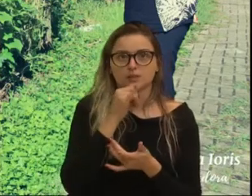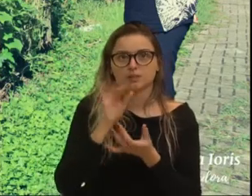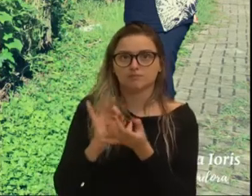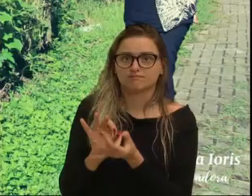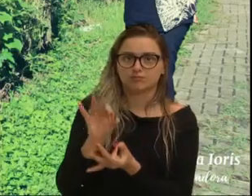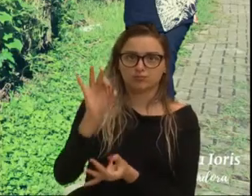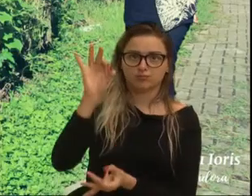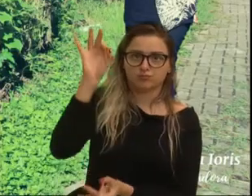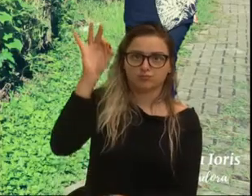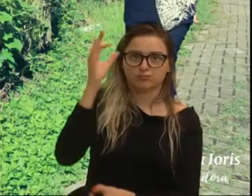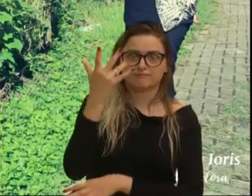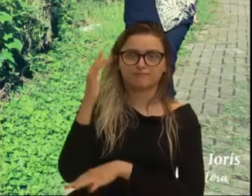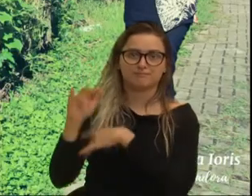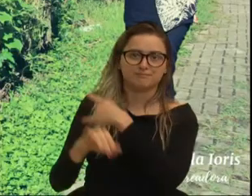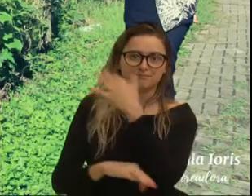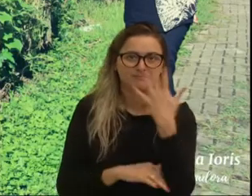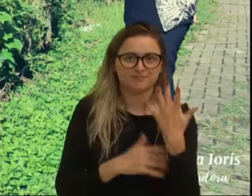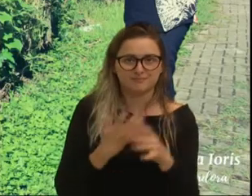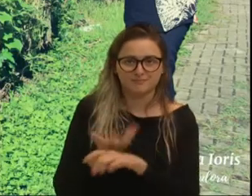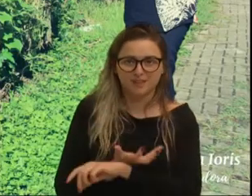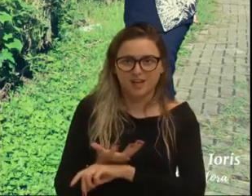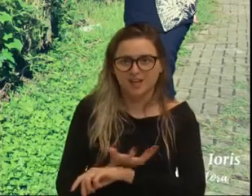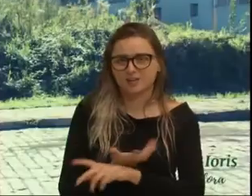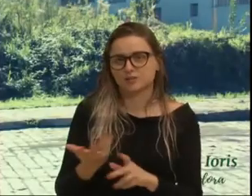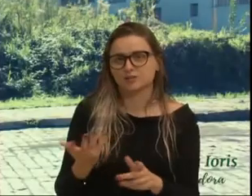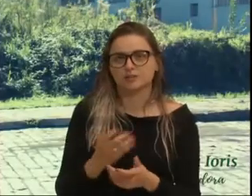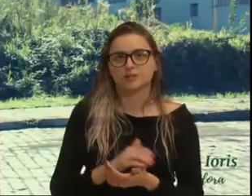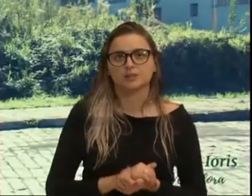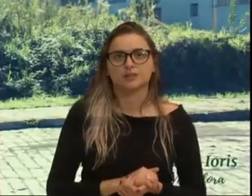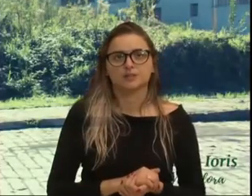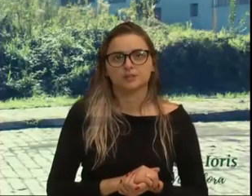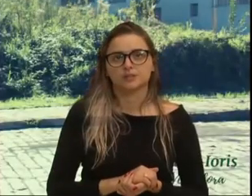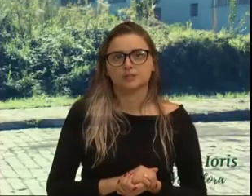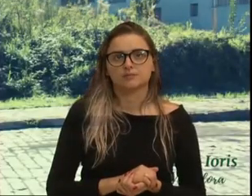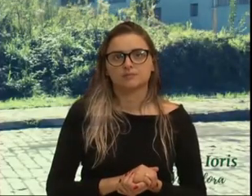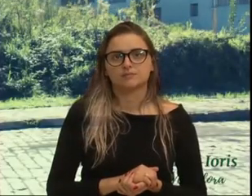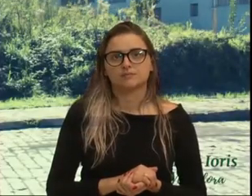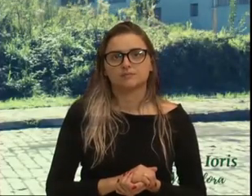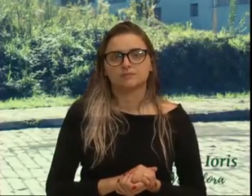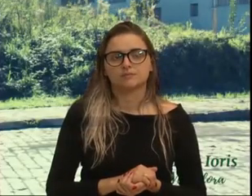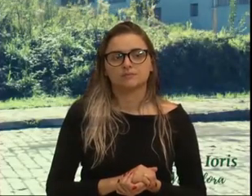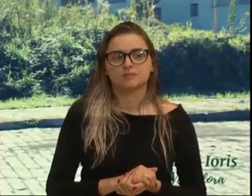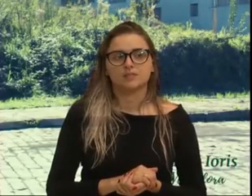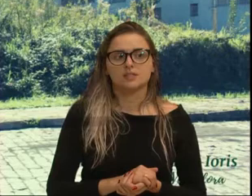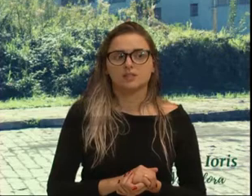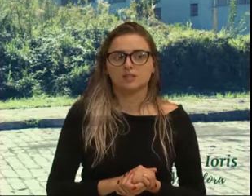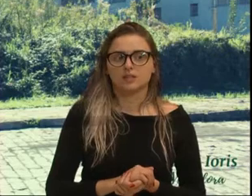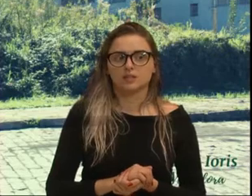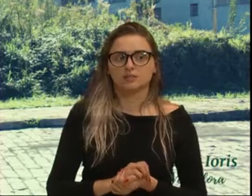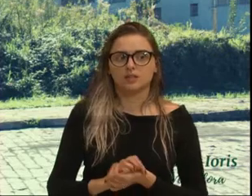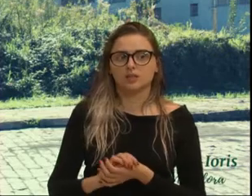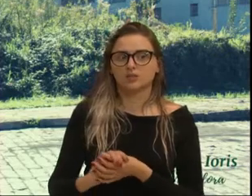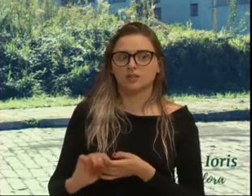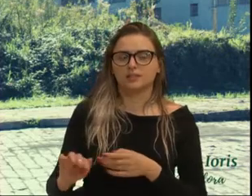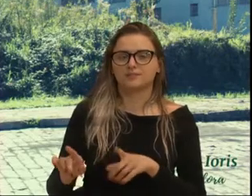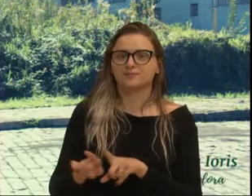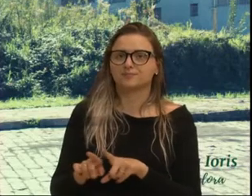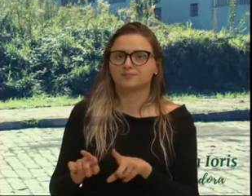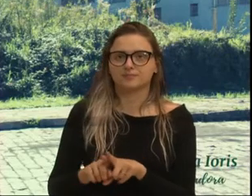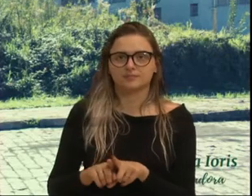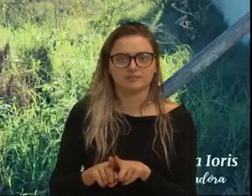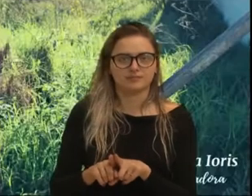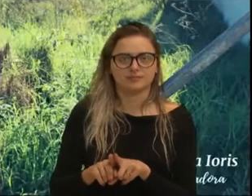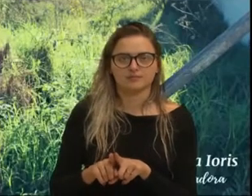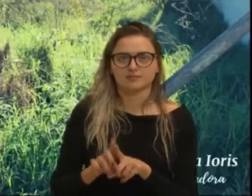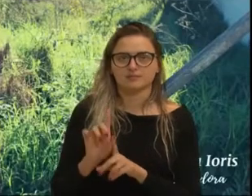alto, mato alto, quer dizer, pode passar. Aqui não tem nem a cerca, ó.